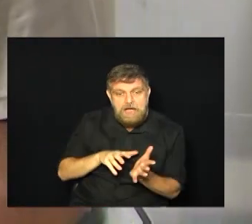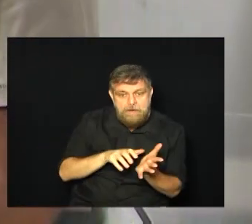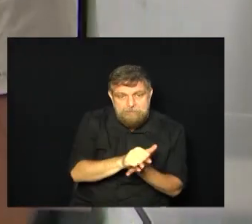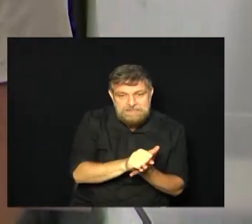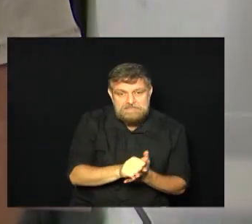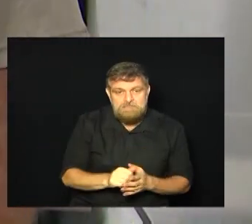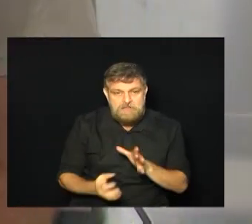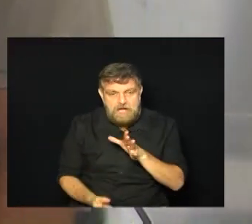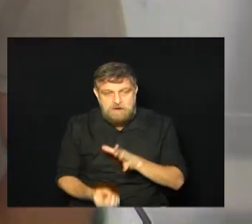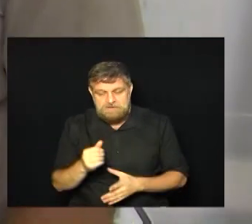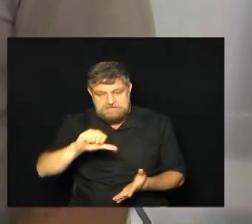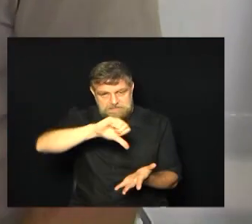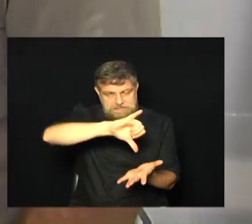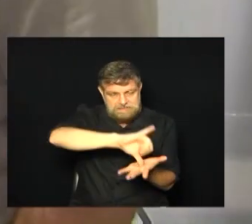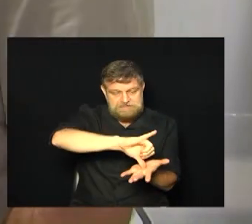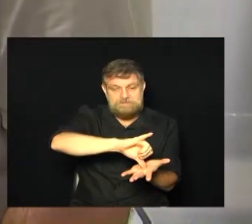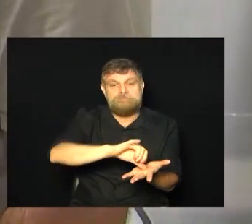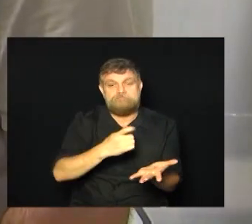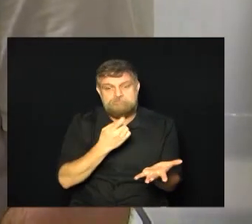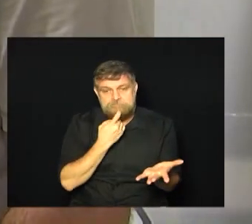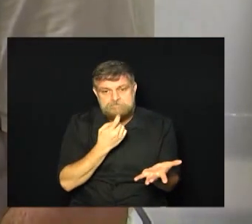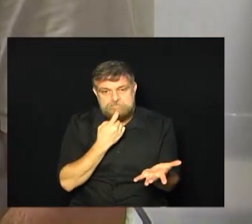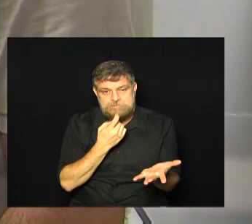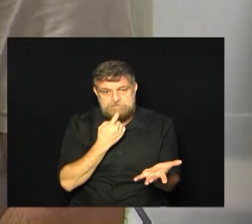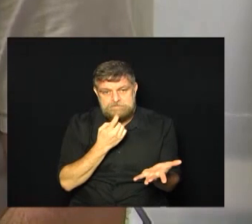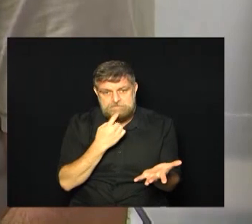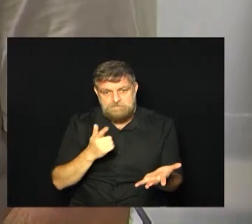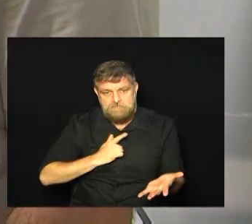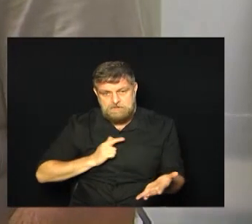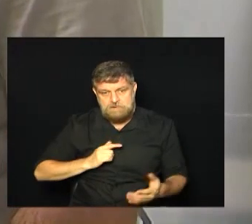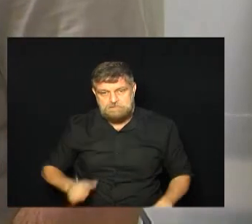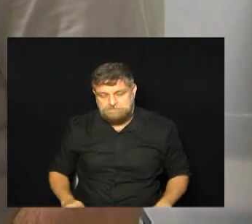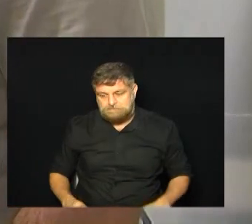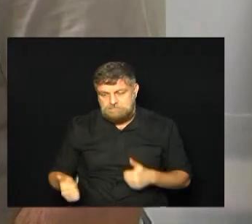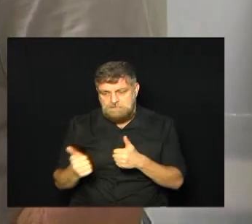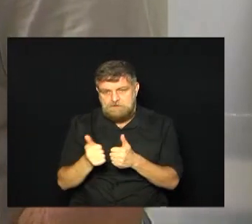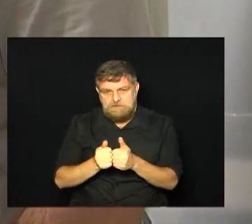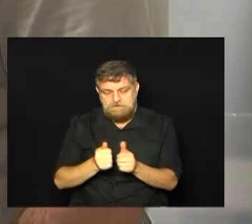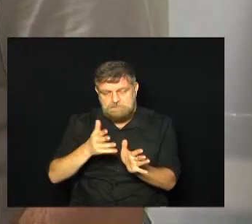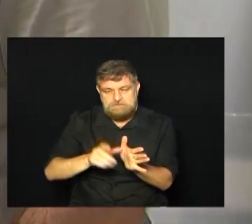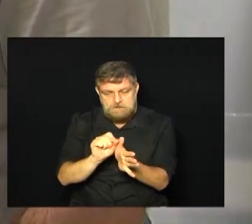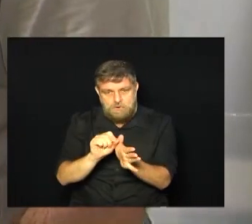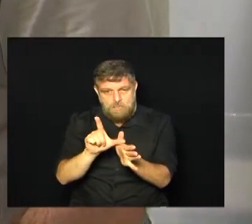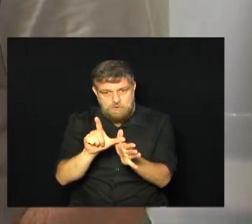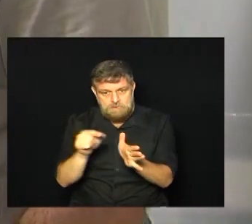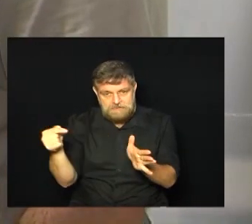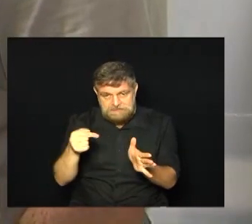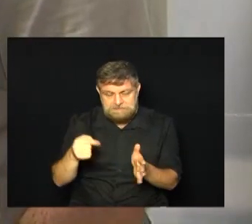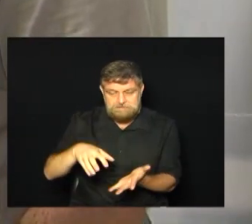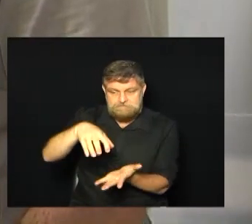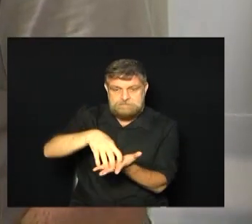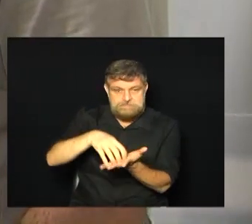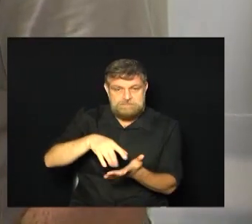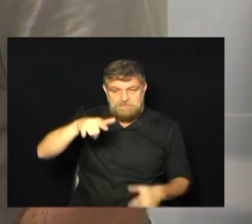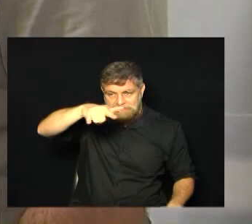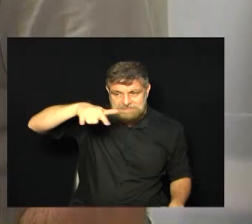ela é realizada na unidade aqui do centro, ao lado da Estação Cultura, na unidade José Alves, que fica lá no